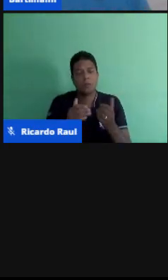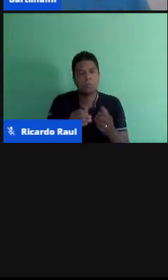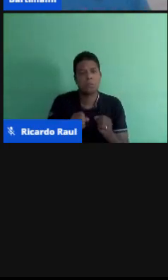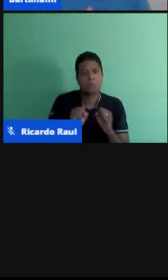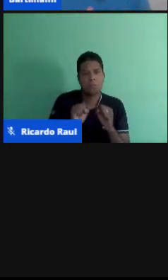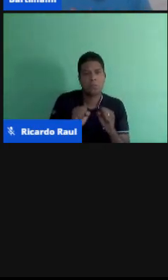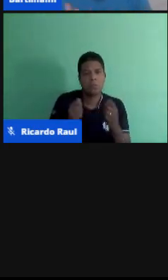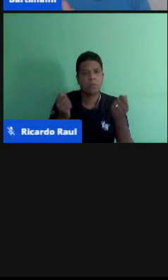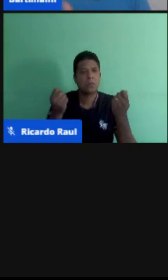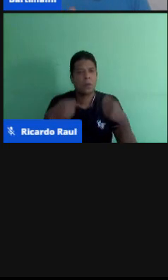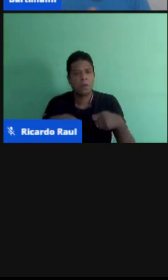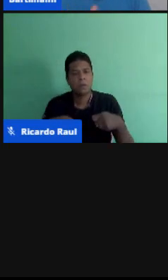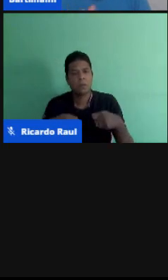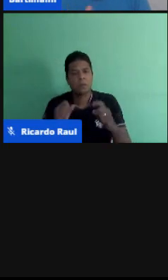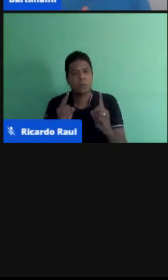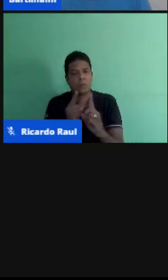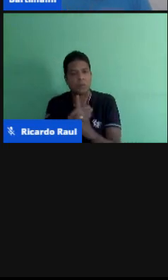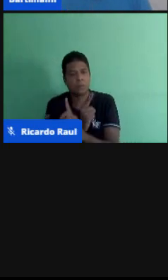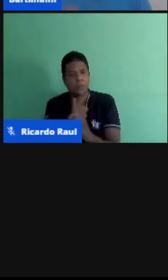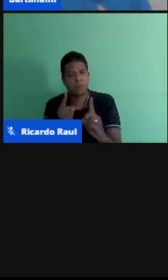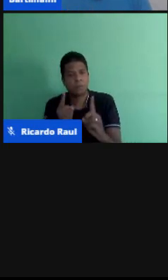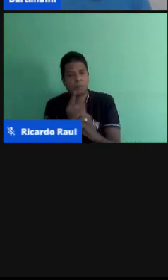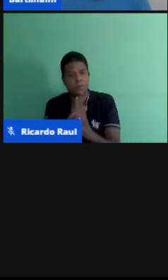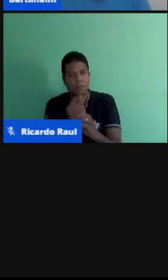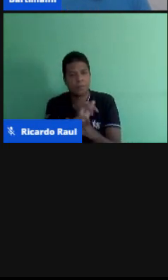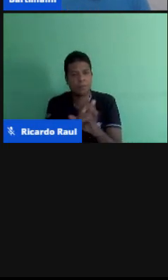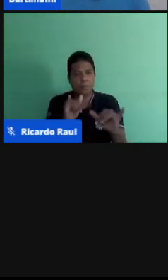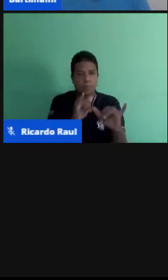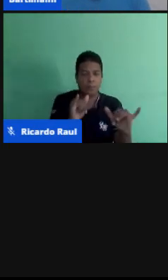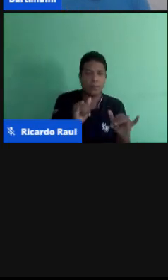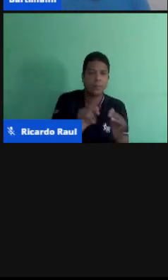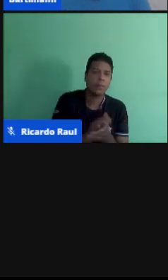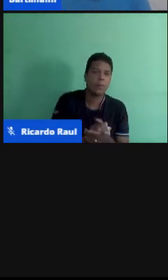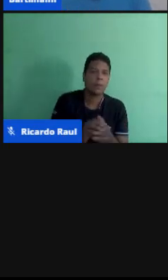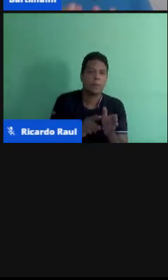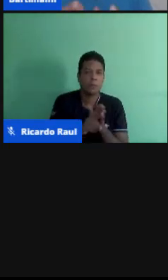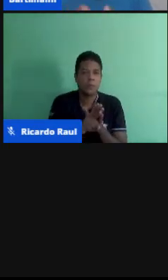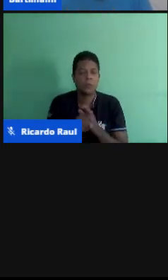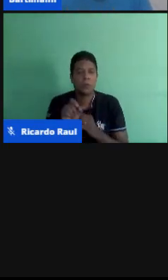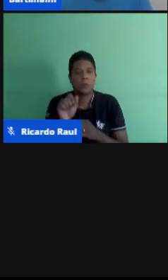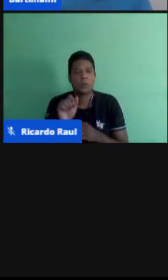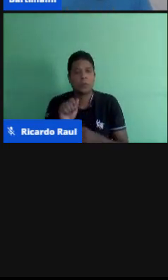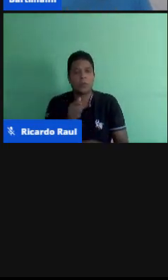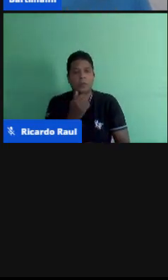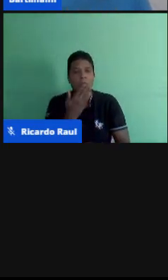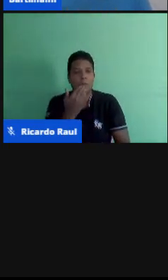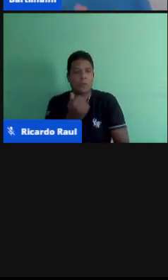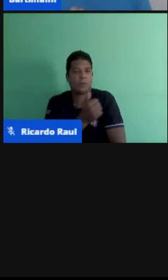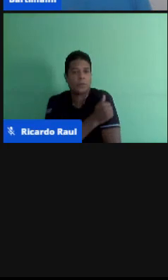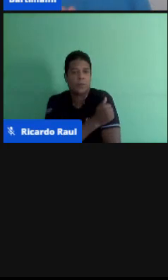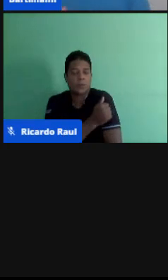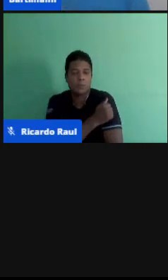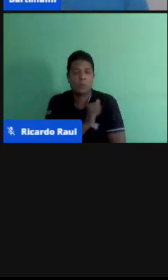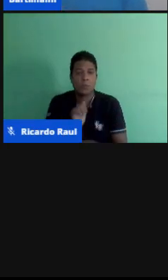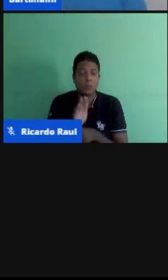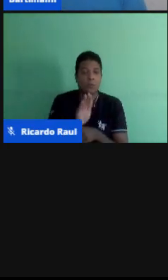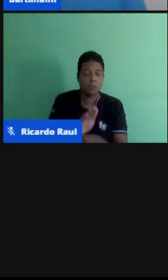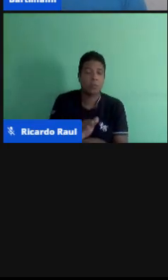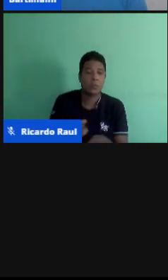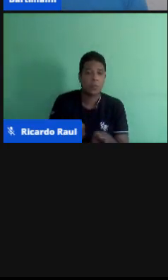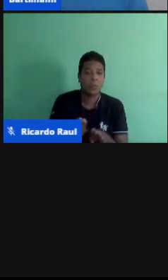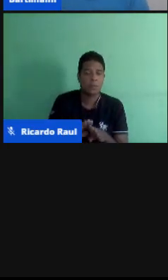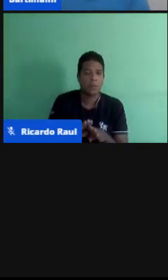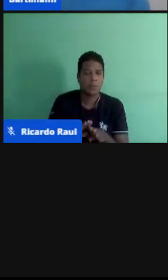você consegue cruzar essas informações pedindo essas análises para o aluno. E auxilia, obviamente, no desenvolvimento